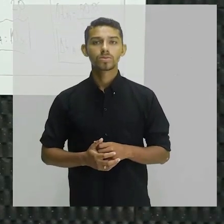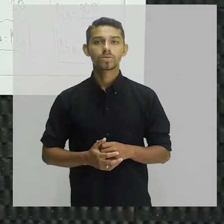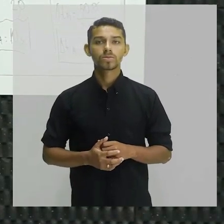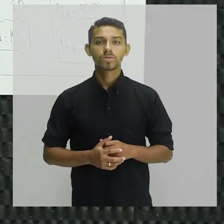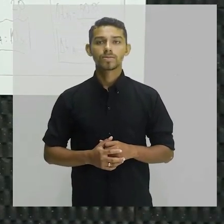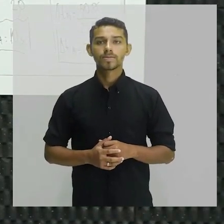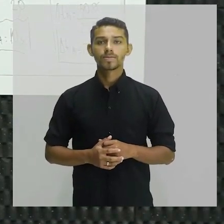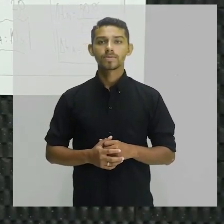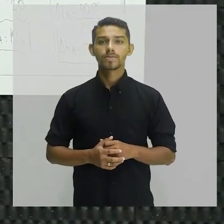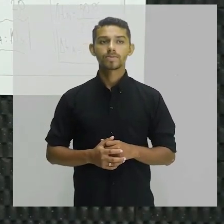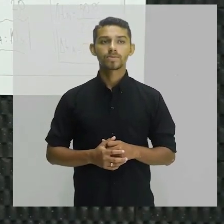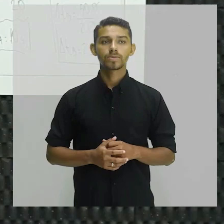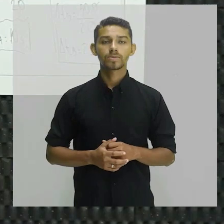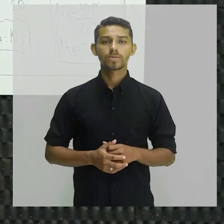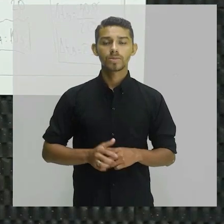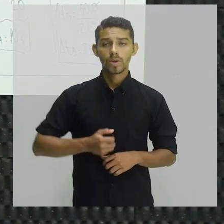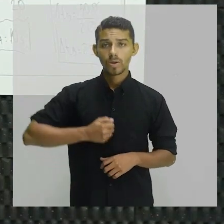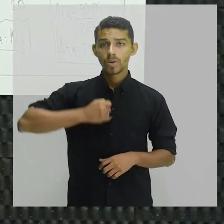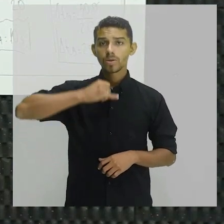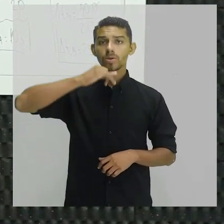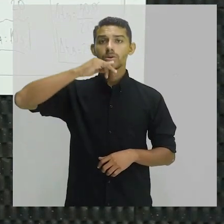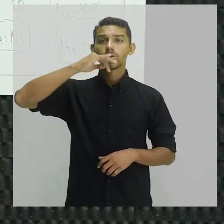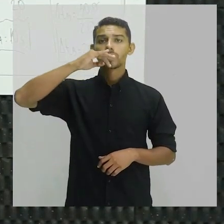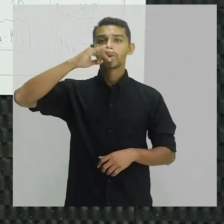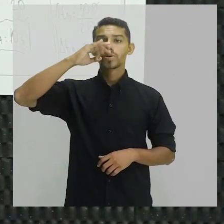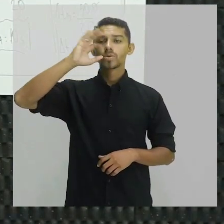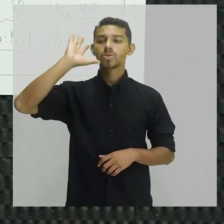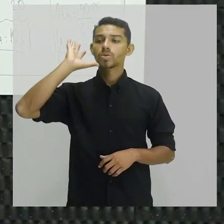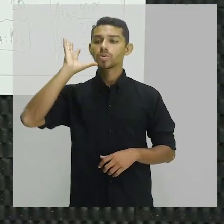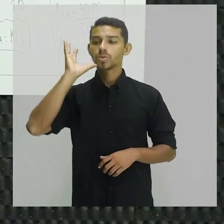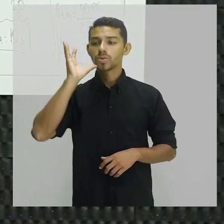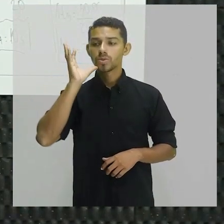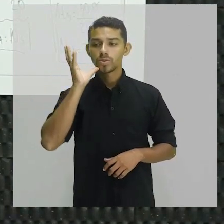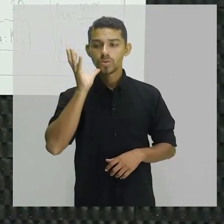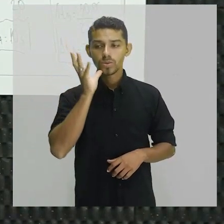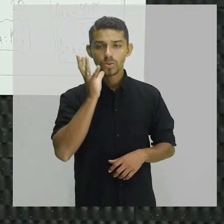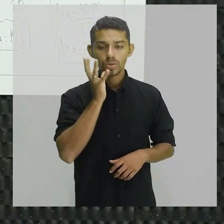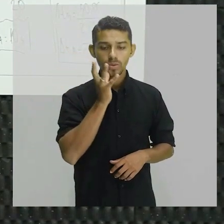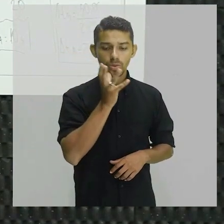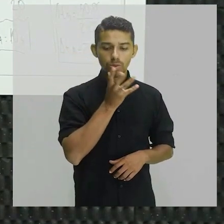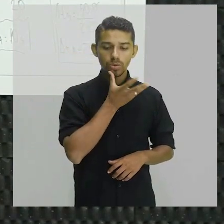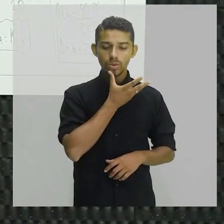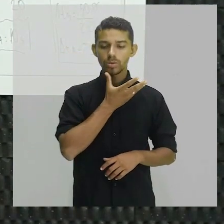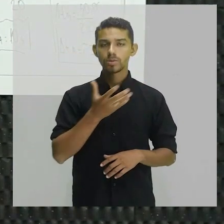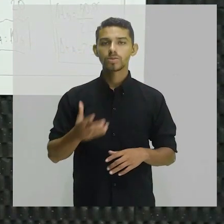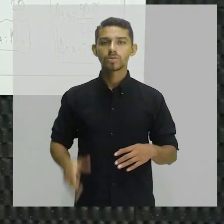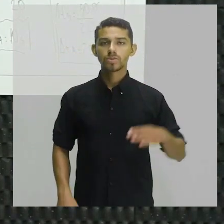Então ele vai desacelerar, né? Se ele vai desacelerar, ele vai desacelerar com uma velocidade aí